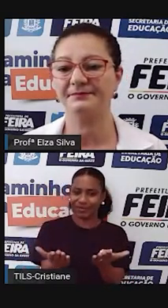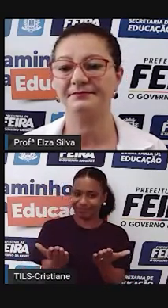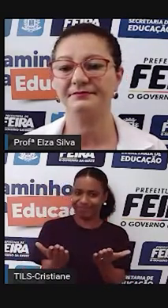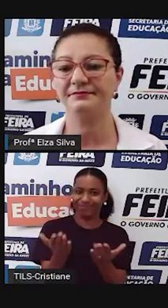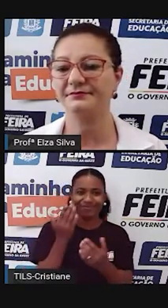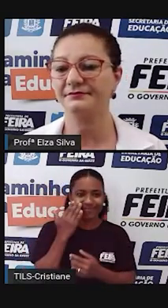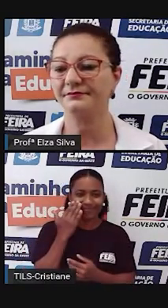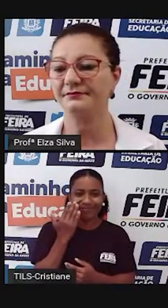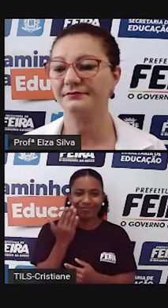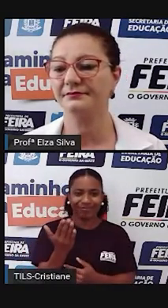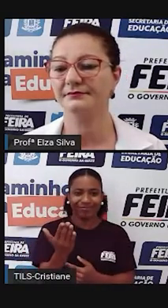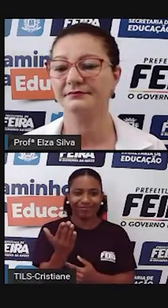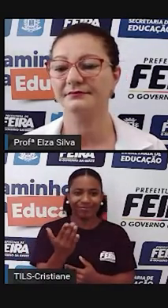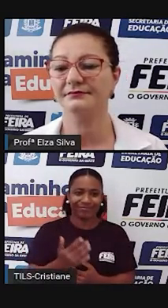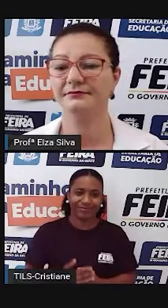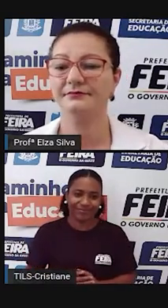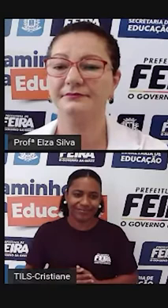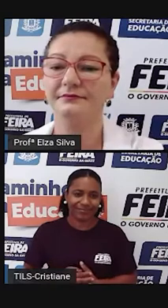apreciar!